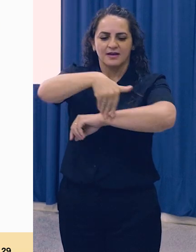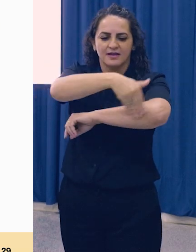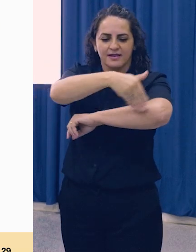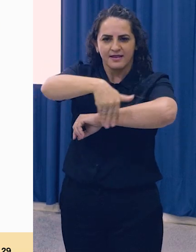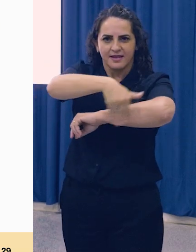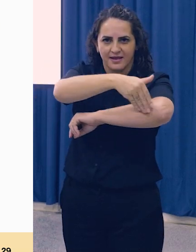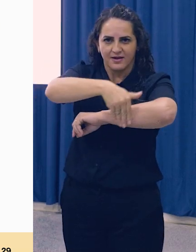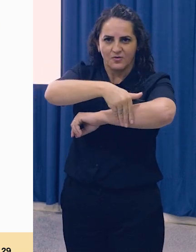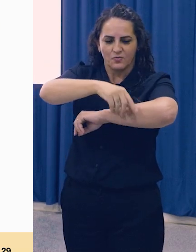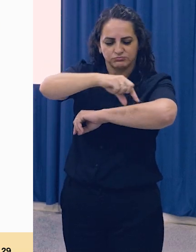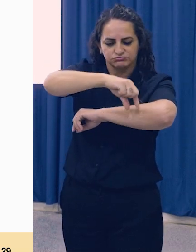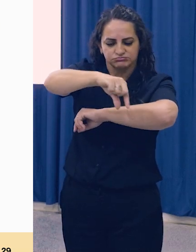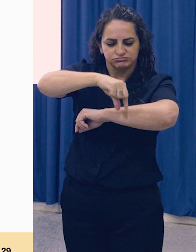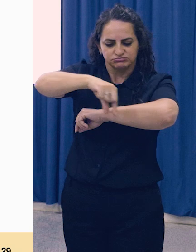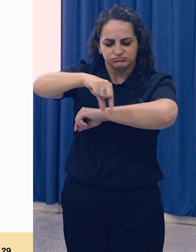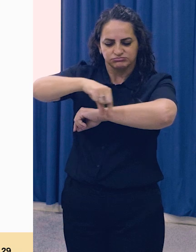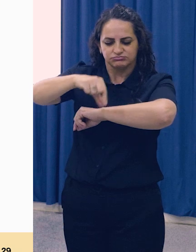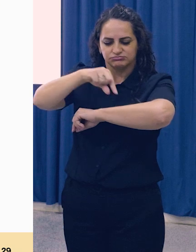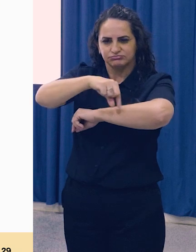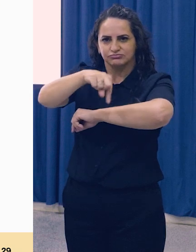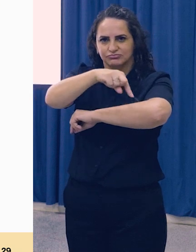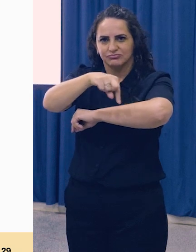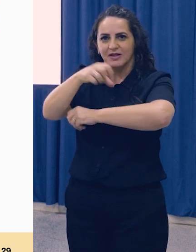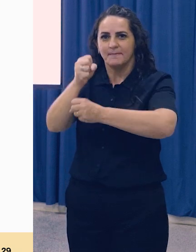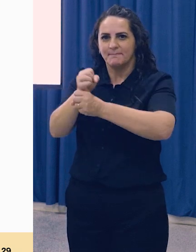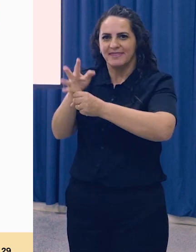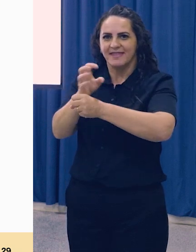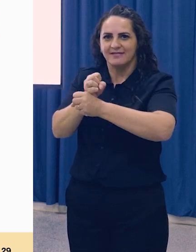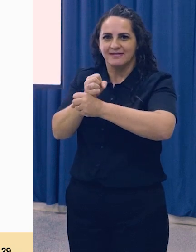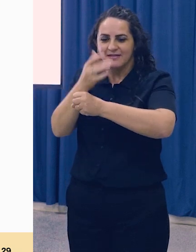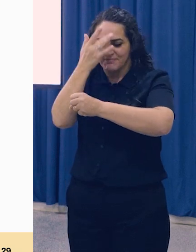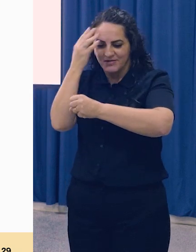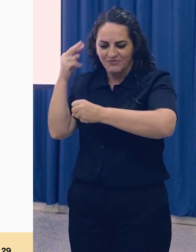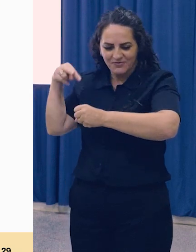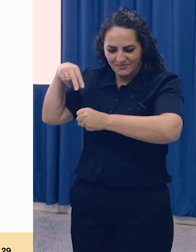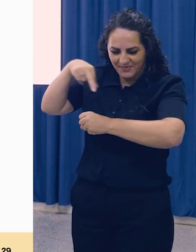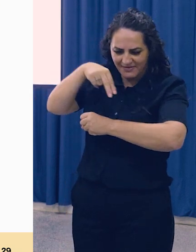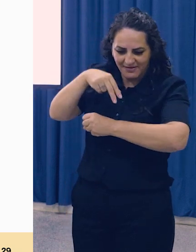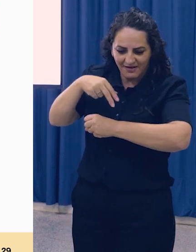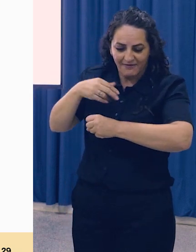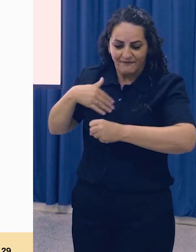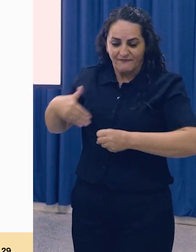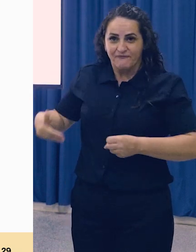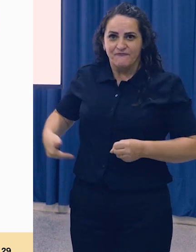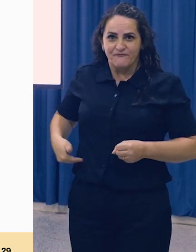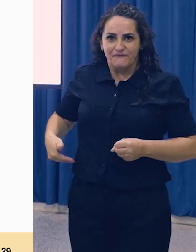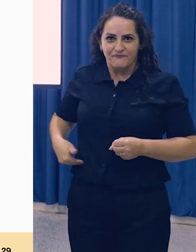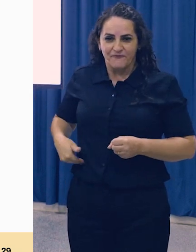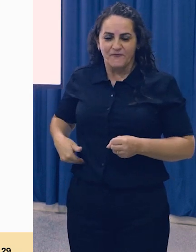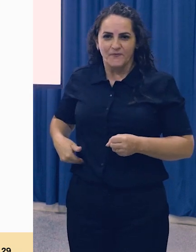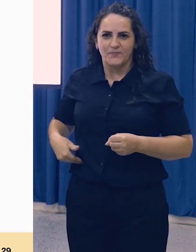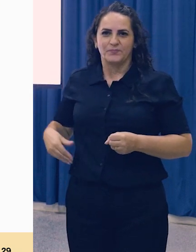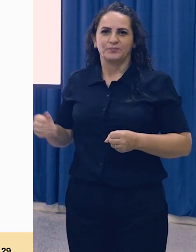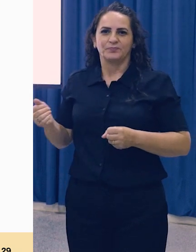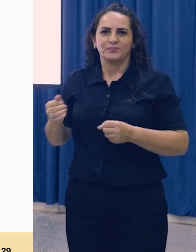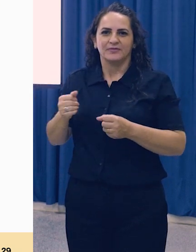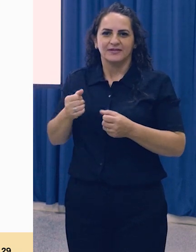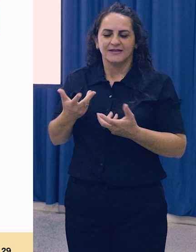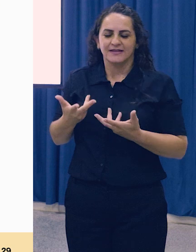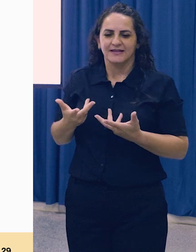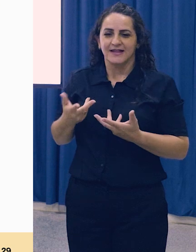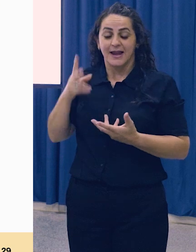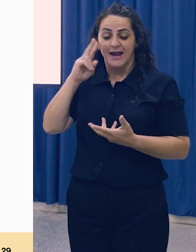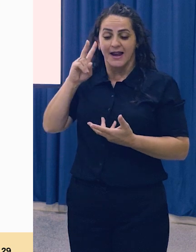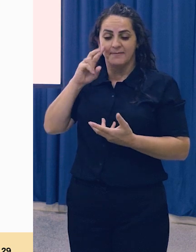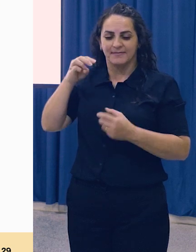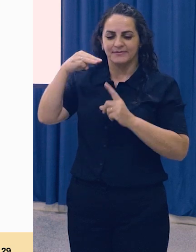pintou numa faixa de pedestre, né? Essas batatas para dar fome nas pessoas, para a pessoa lembrar do McDonald's e dar fome nela. E esse aqui